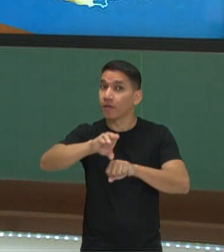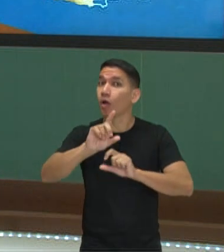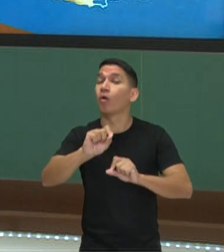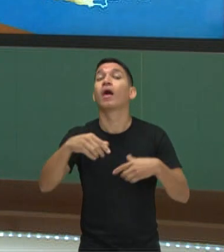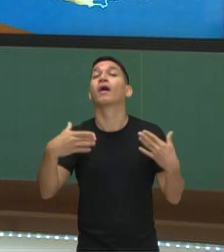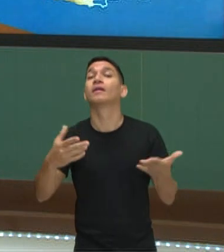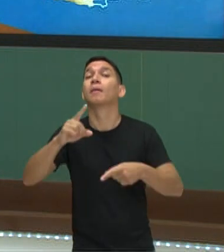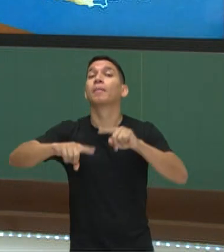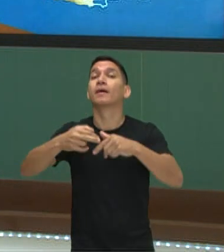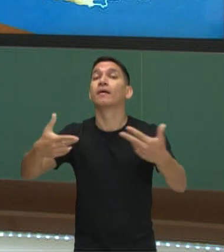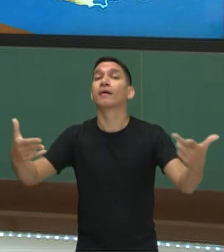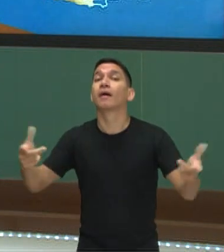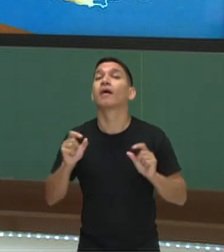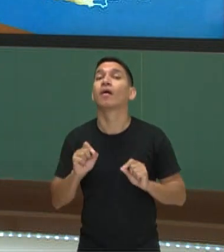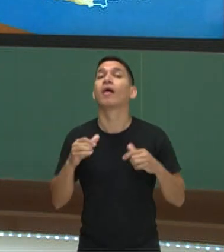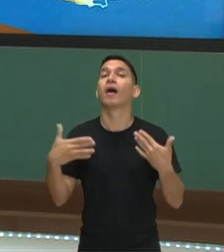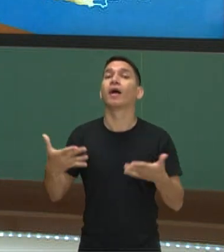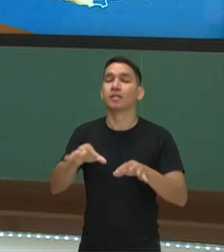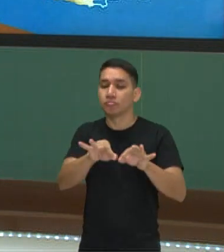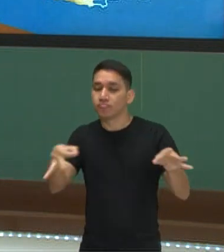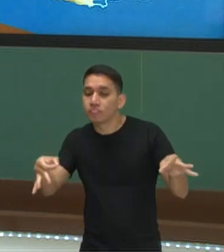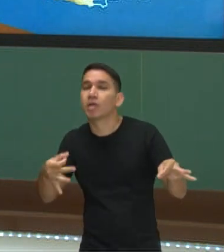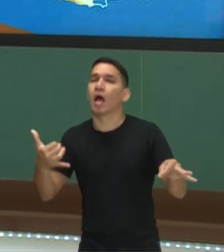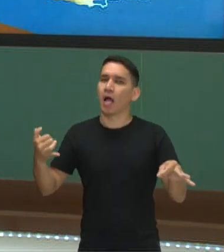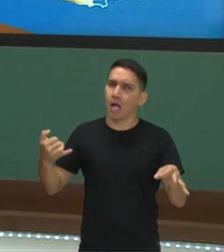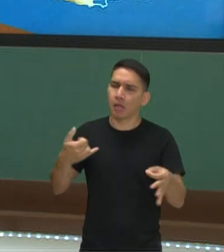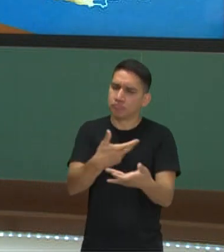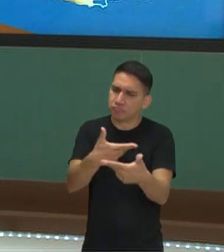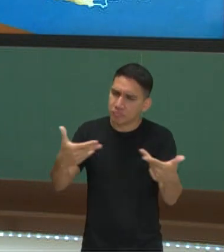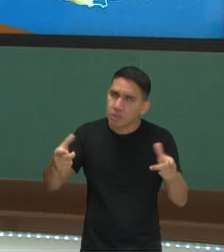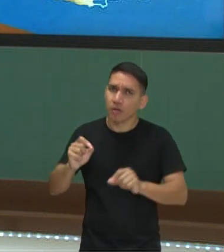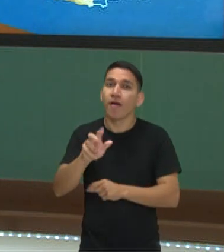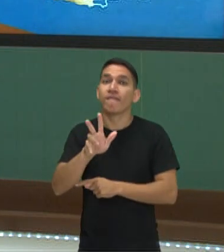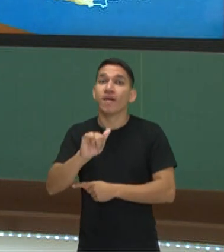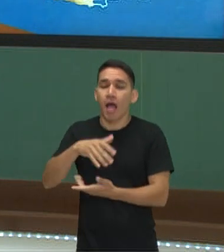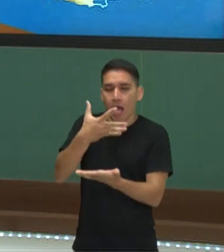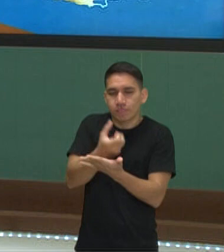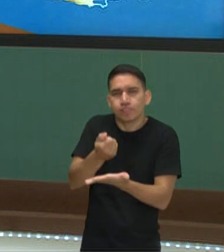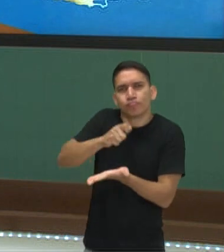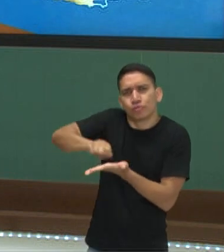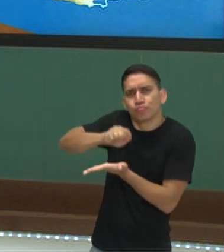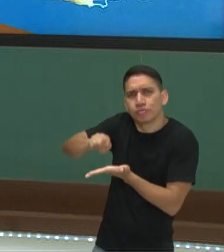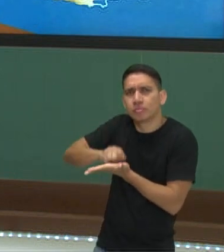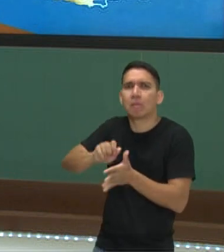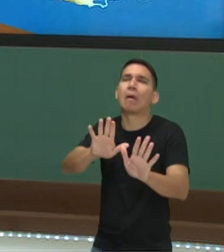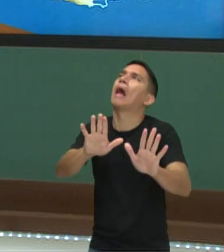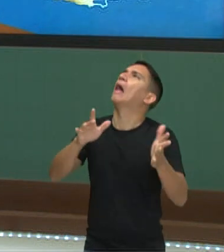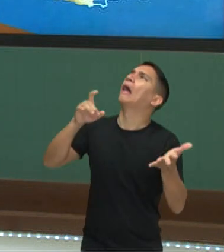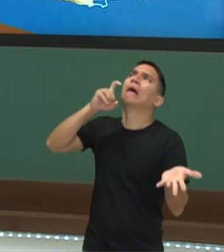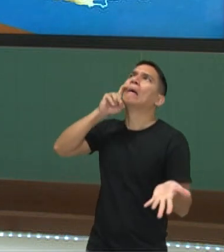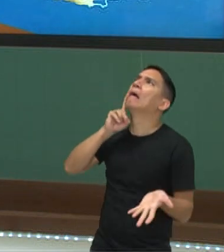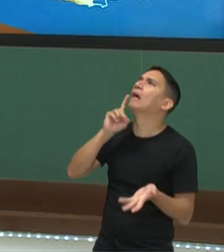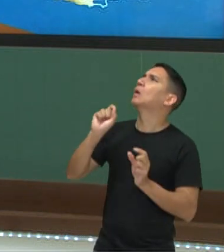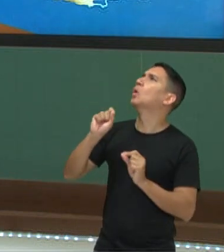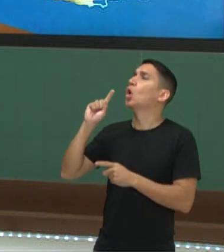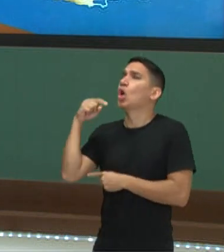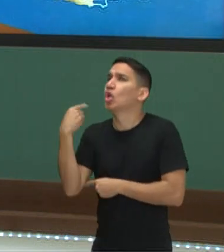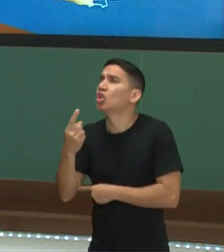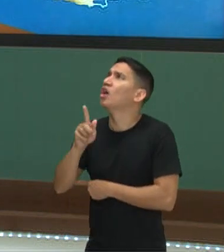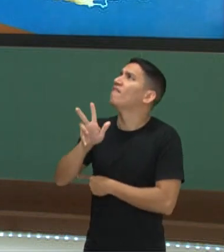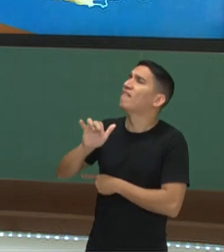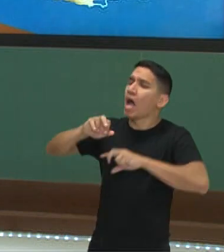o seu caderno? Cadê o seu penal? Muita coisa nós vamos registrar. Mas Fabiano, nós vamos falar